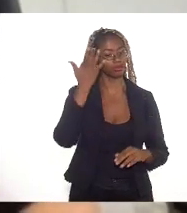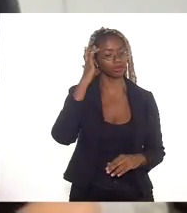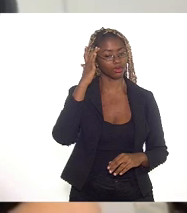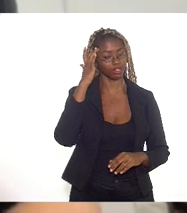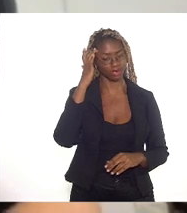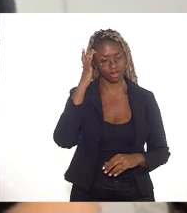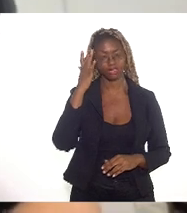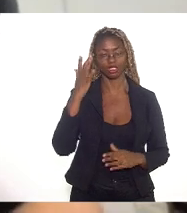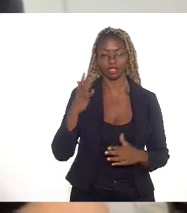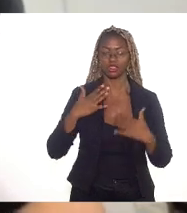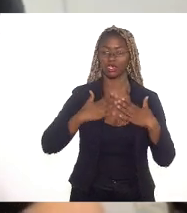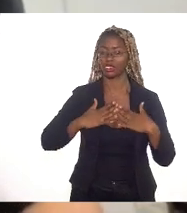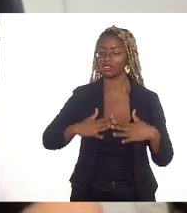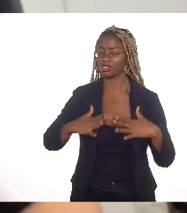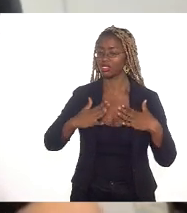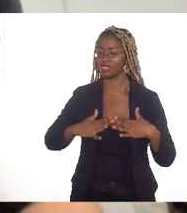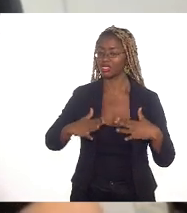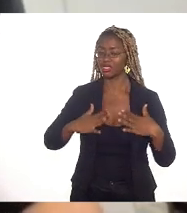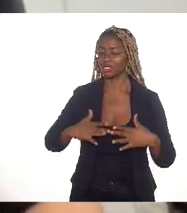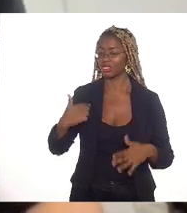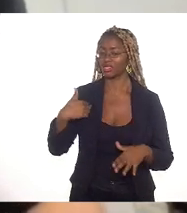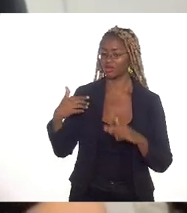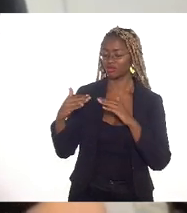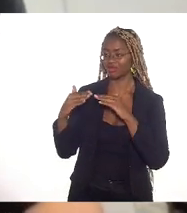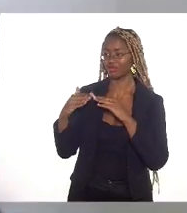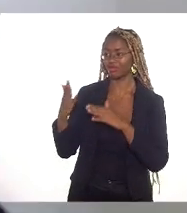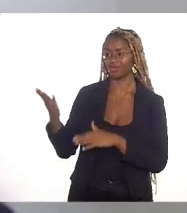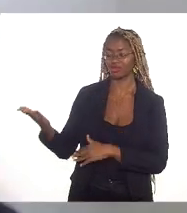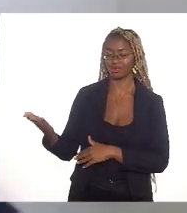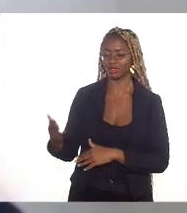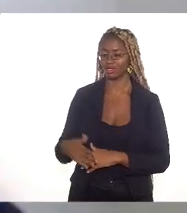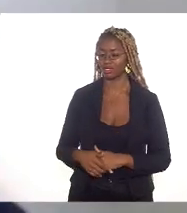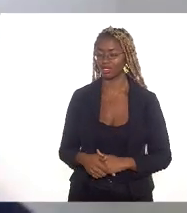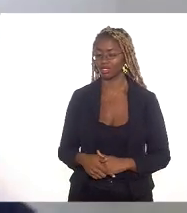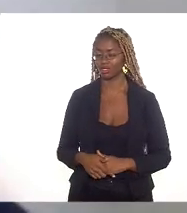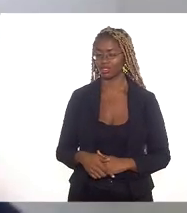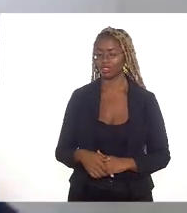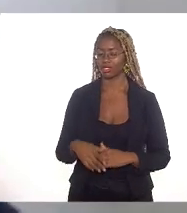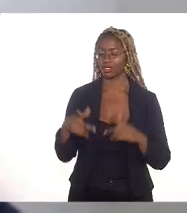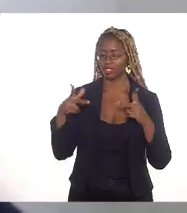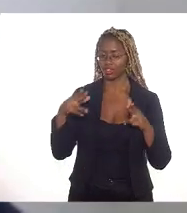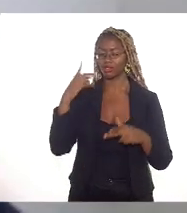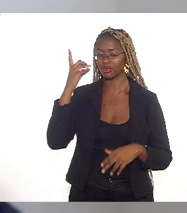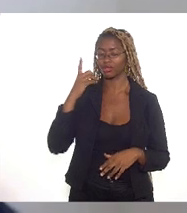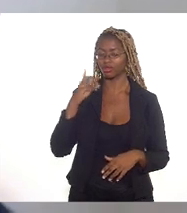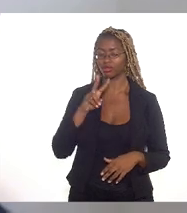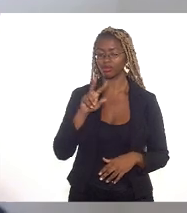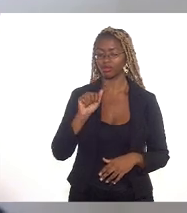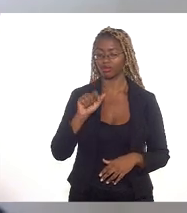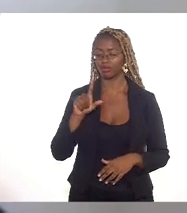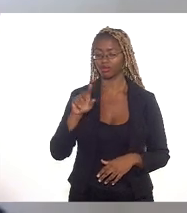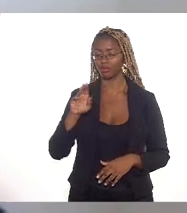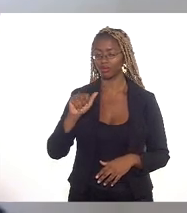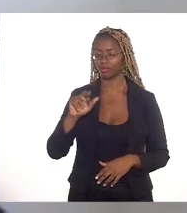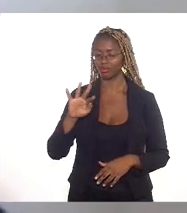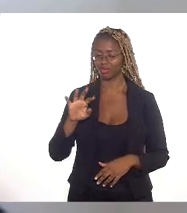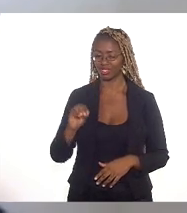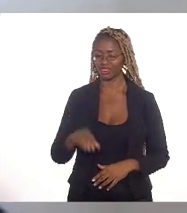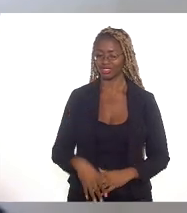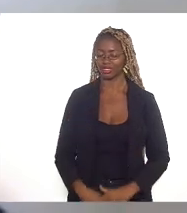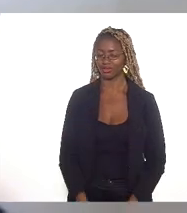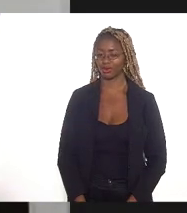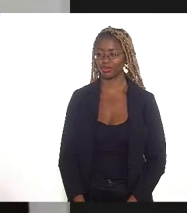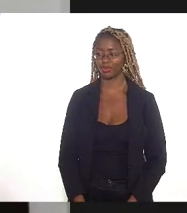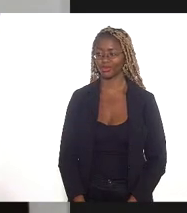conta da celeridade, acho que me contempla, presidente. Okay. Pode passar a palavra ao deputado Gualberto. Deputado Márcio.